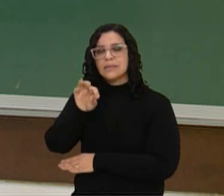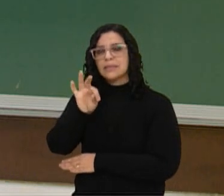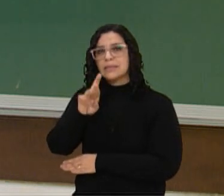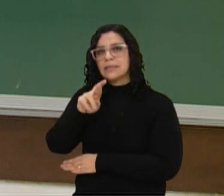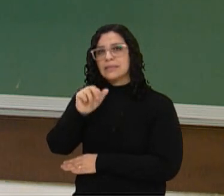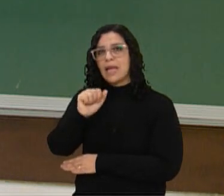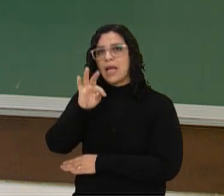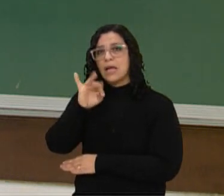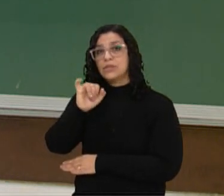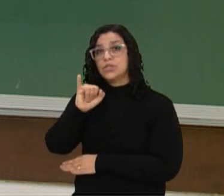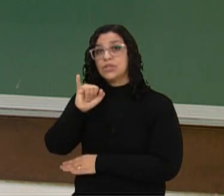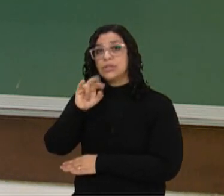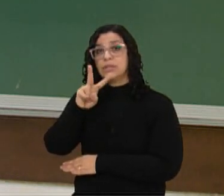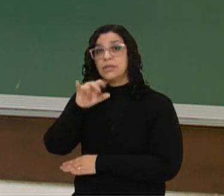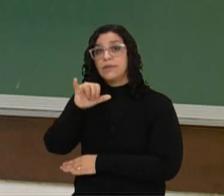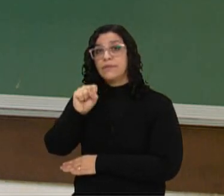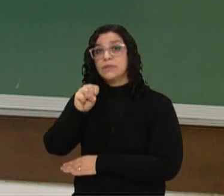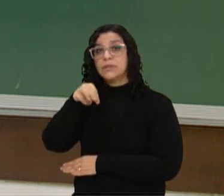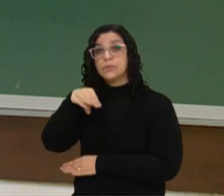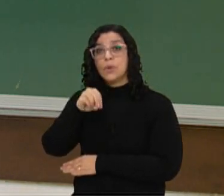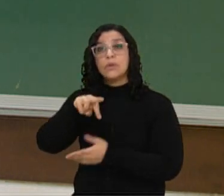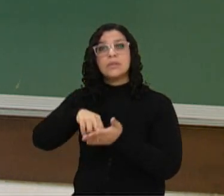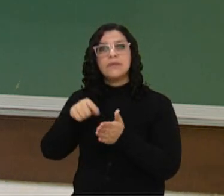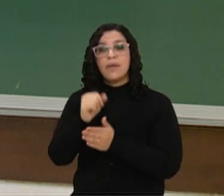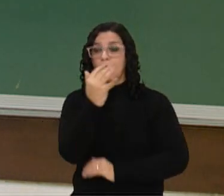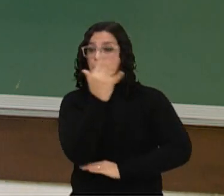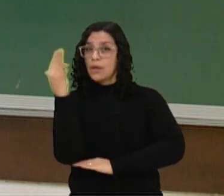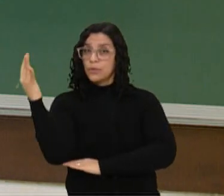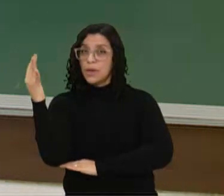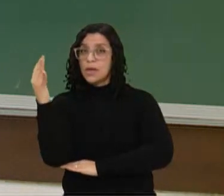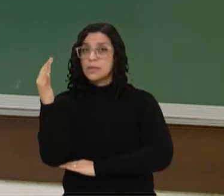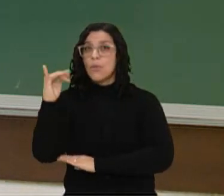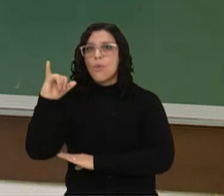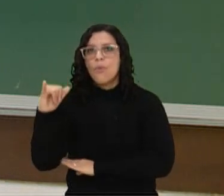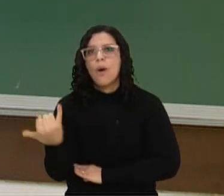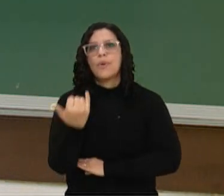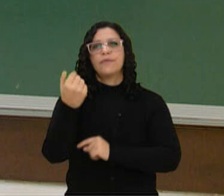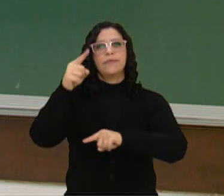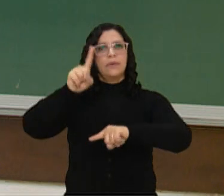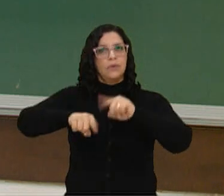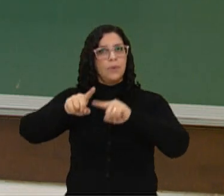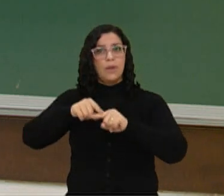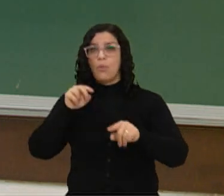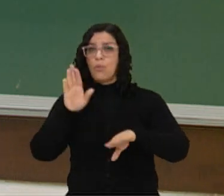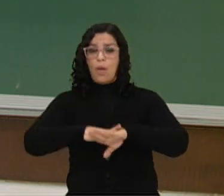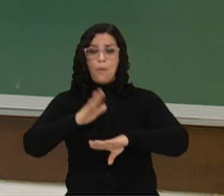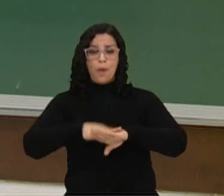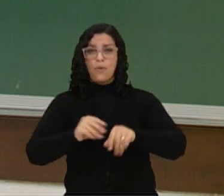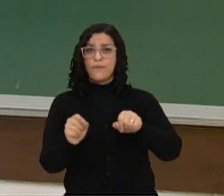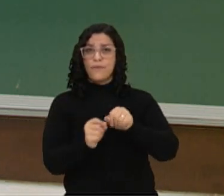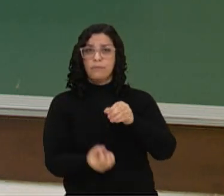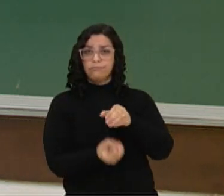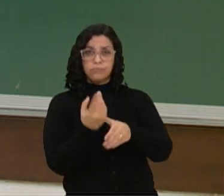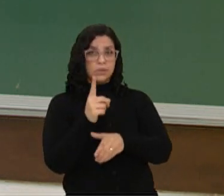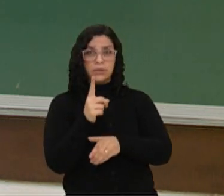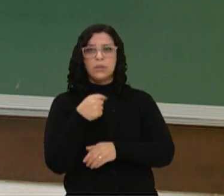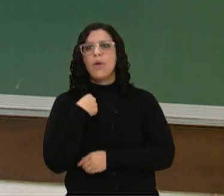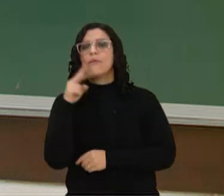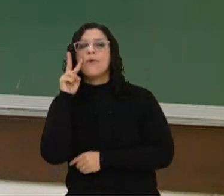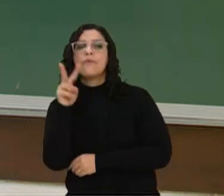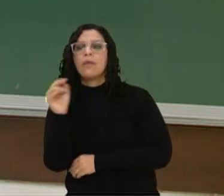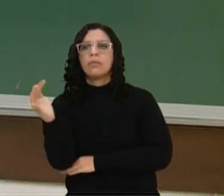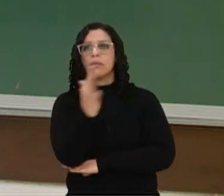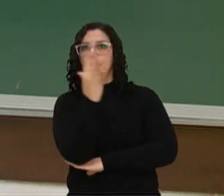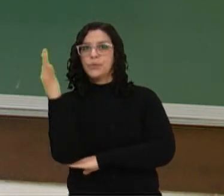extrativismo. O que é o extrativismo? É retirar da natureza. Não foi o homem que produziu, mas ele retira